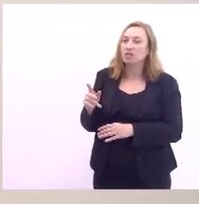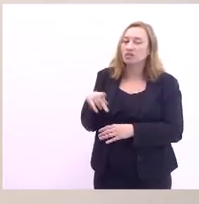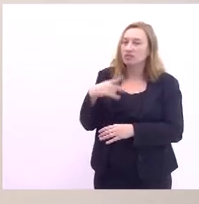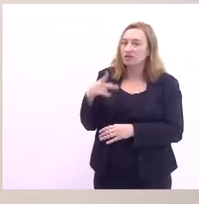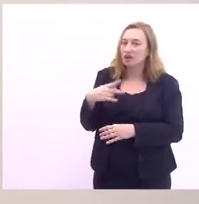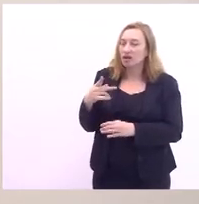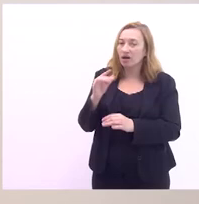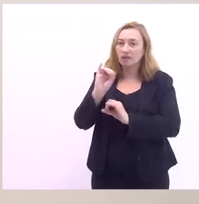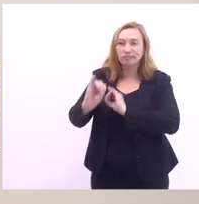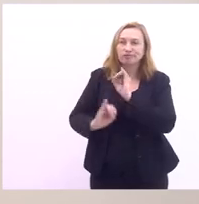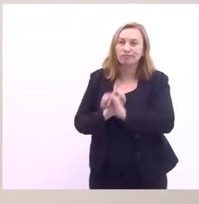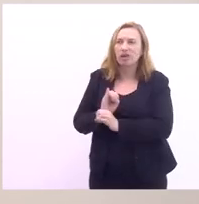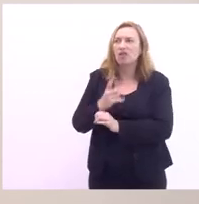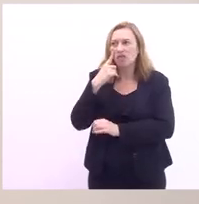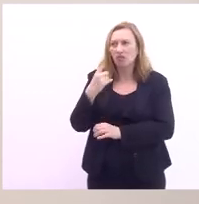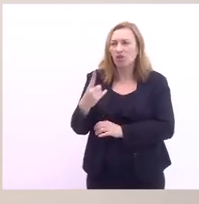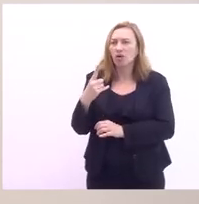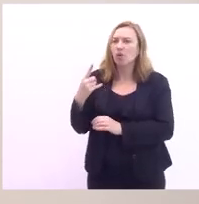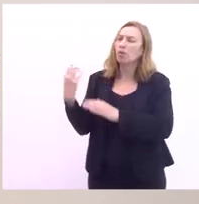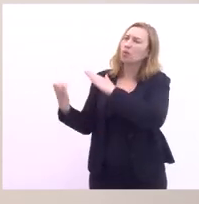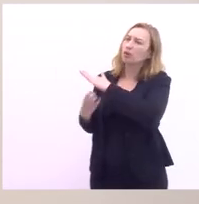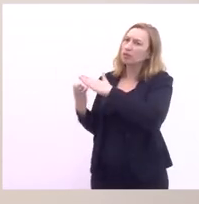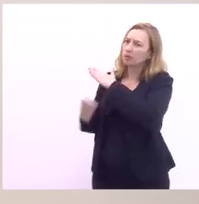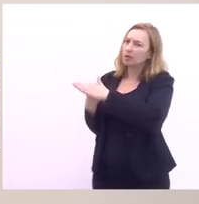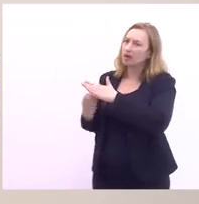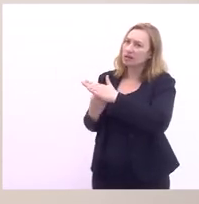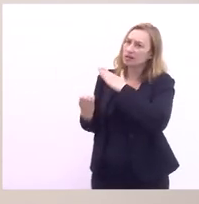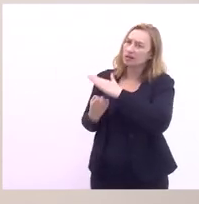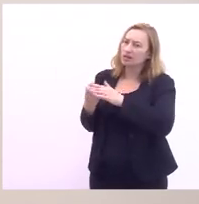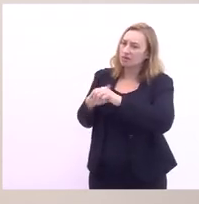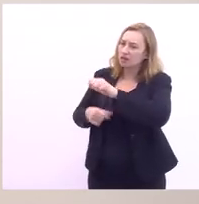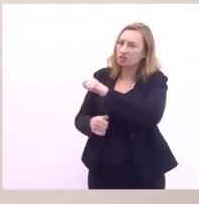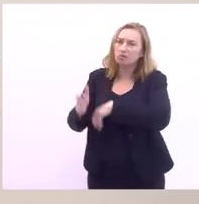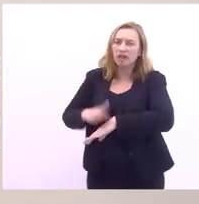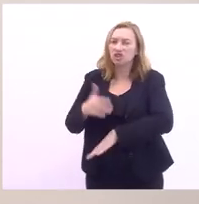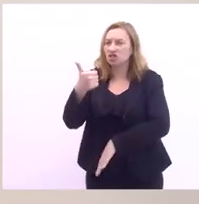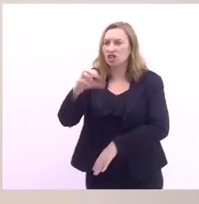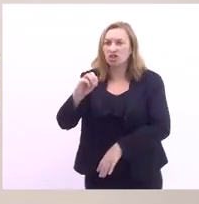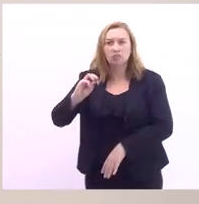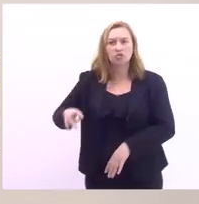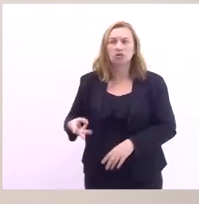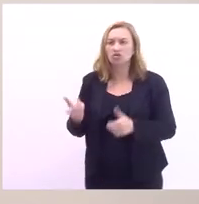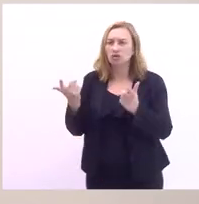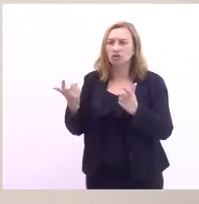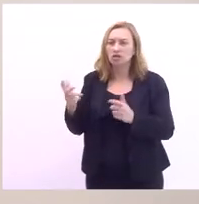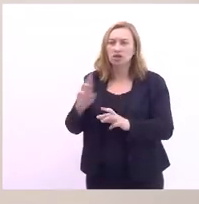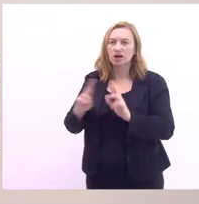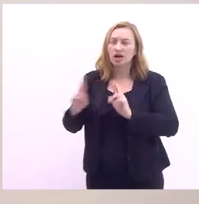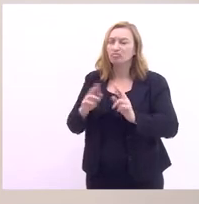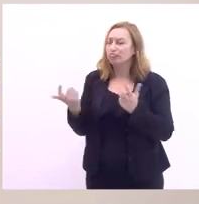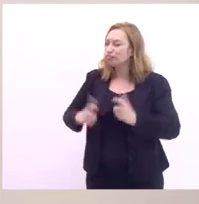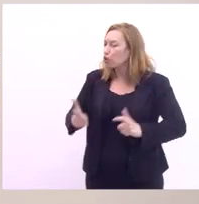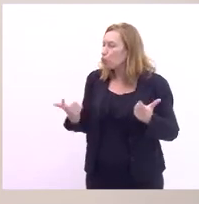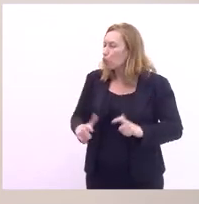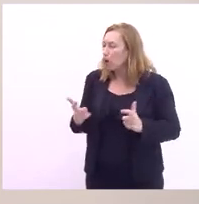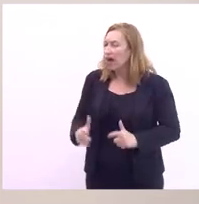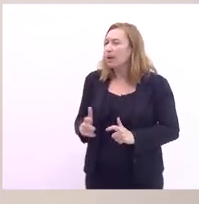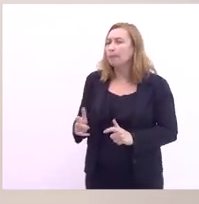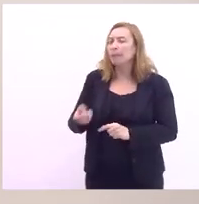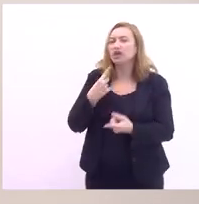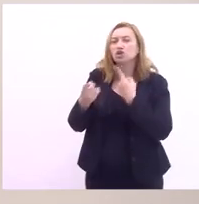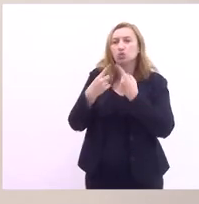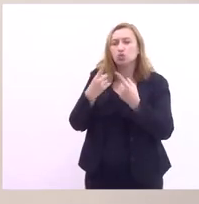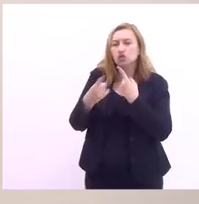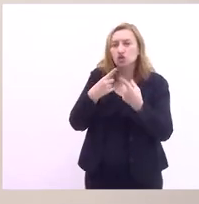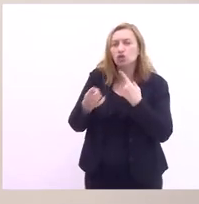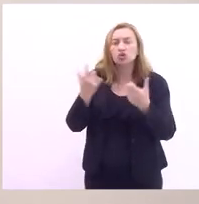uma empresa que está fazendo investimentos de mais de 10 milhões de reais e não tem local para discutir sobre o quadro para